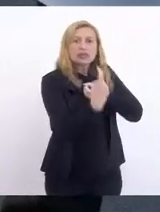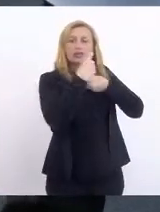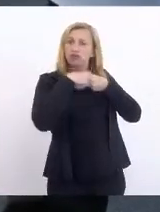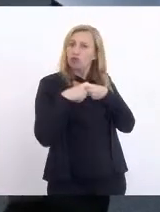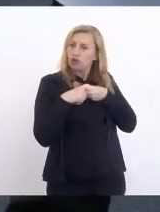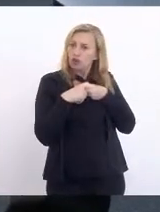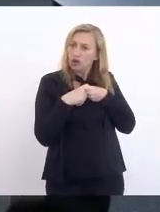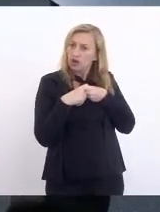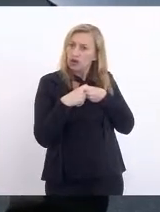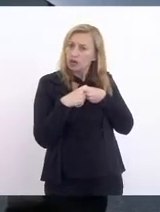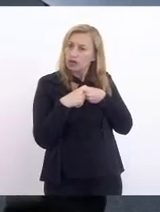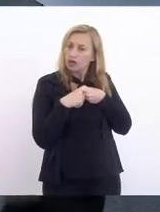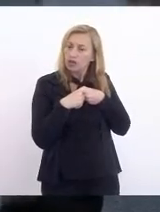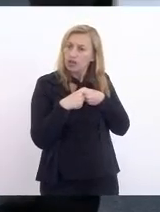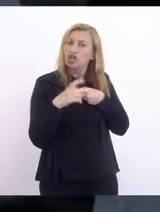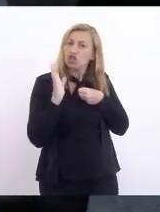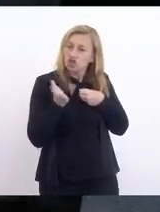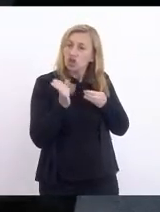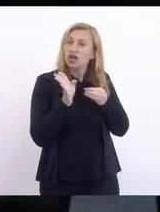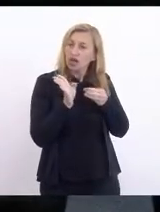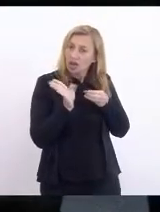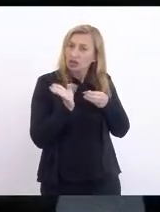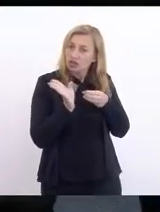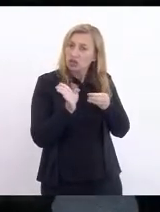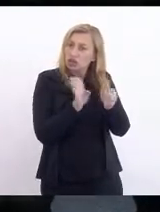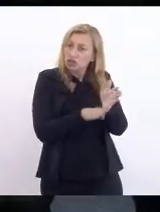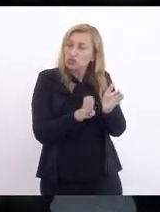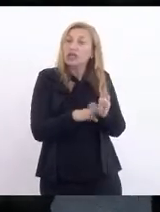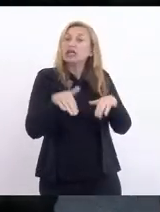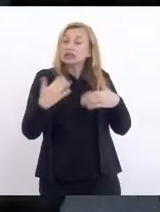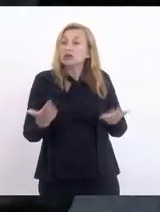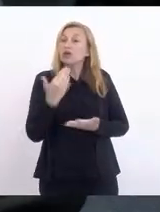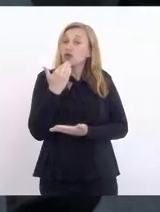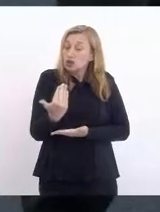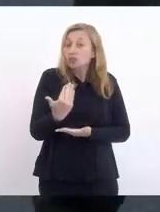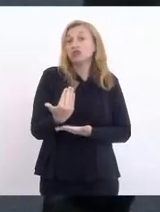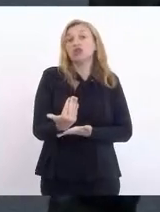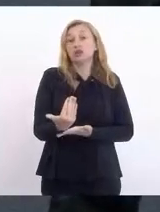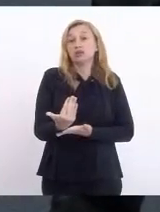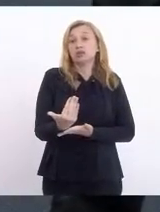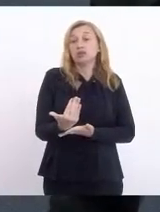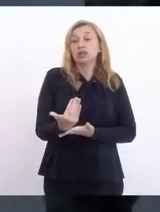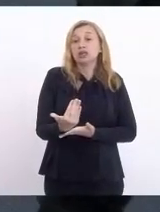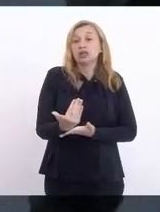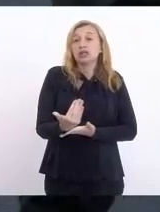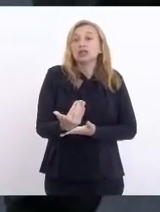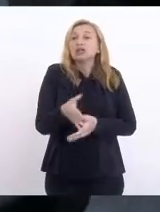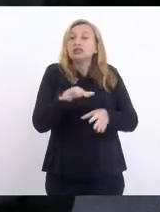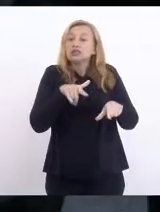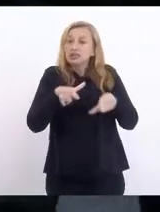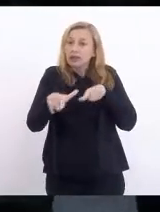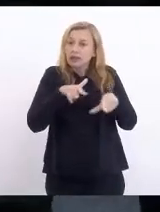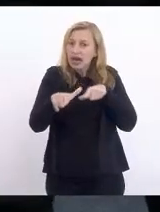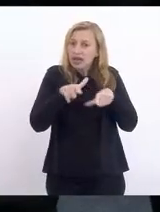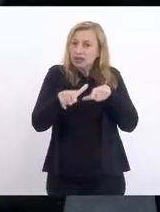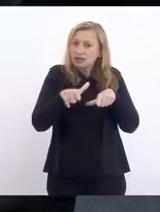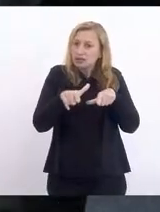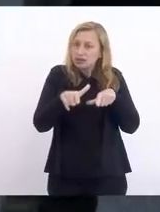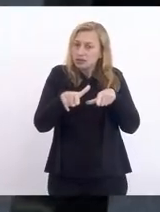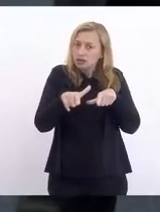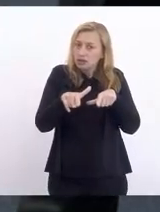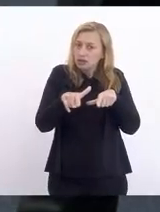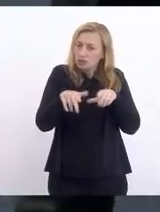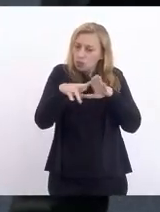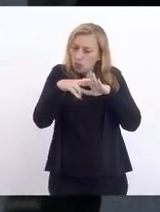e tendo feito despesas e tendo feito esse presentão eu faço um apelo para que se Trabalhe com simetria